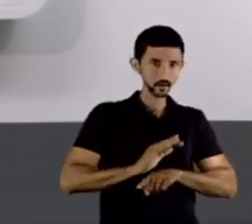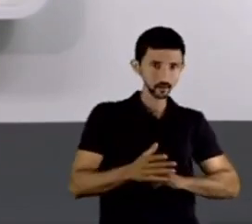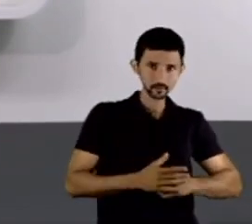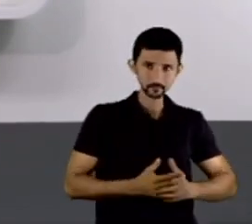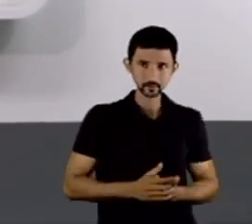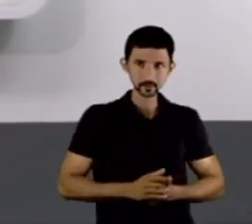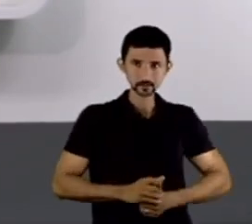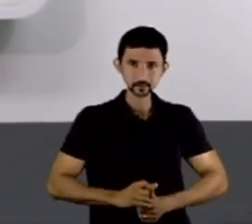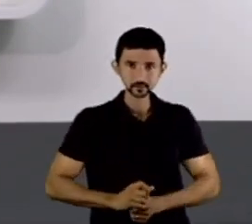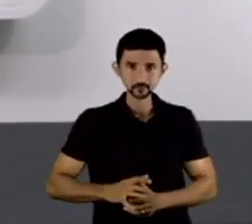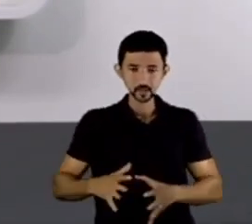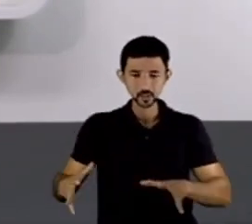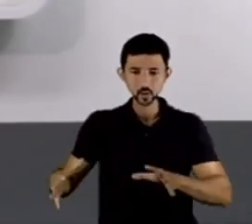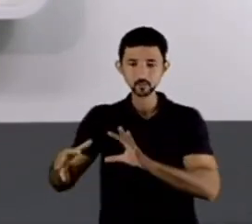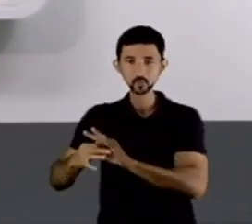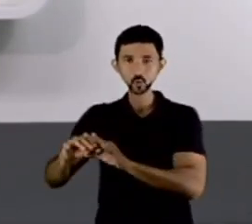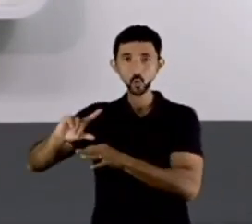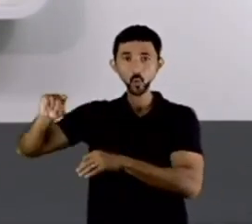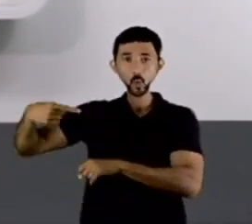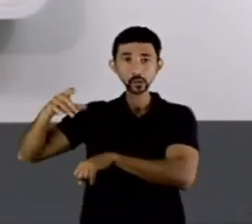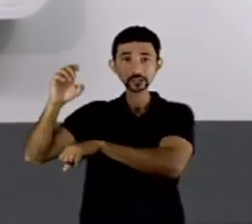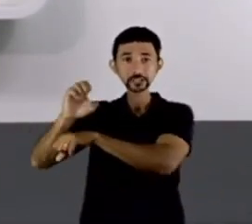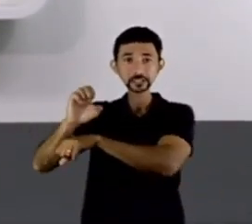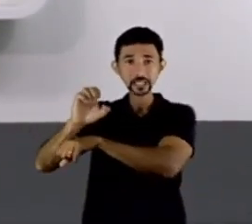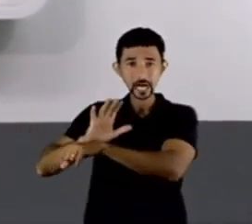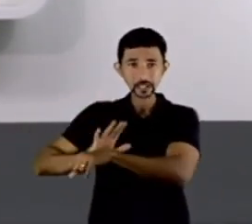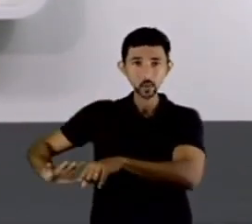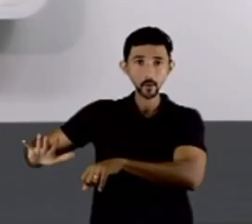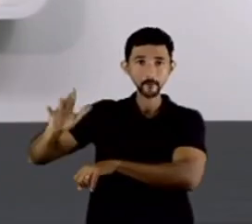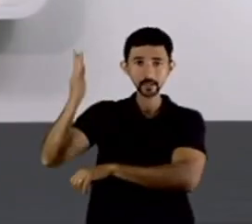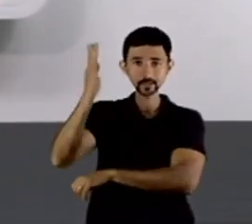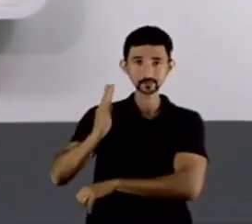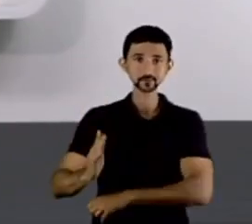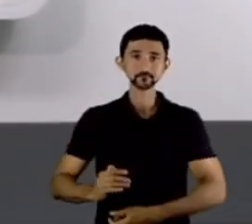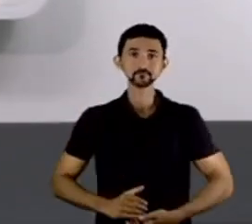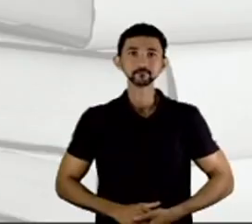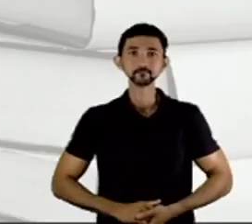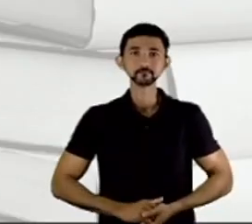uma chapa com outros estados do Brasil. Vamos aqui, vamos continuar.